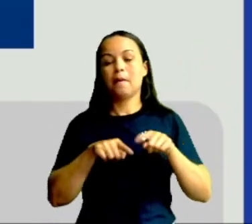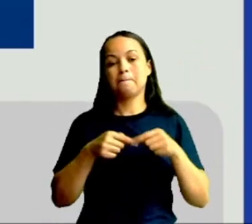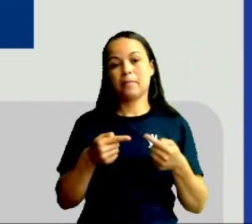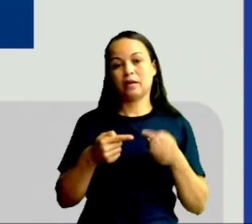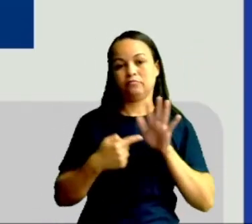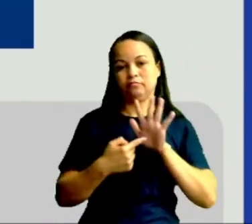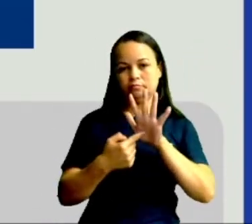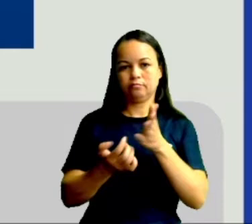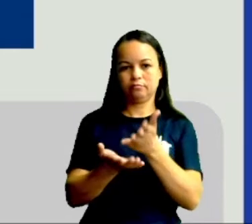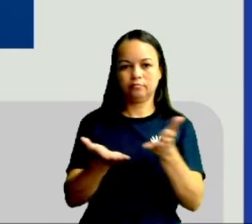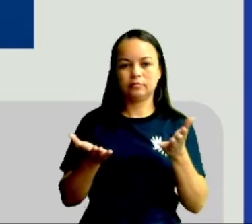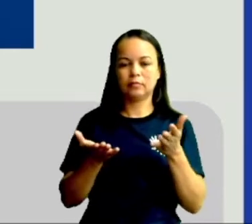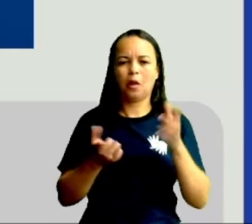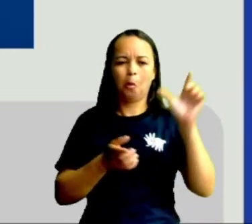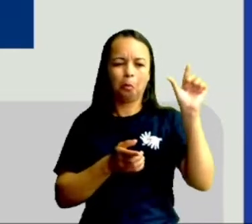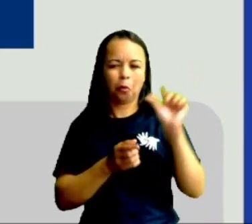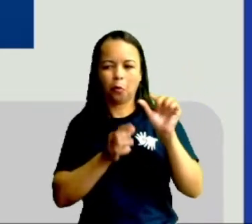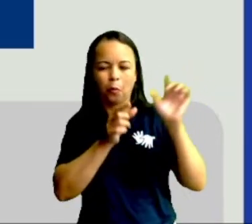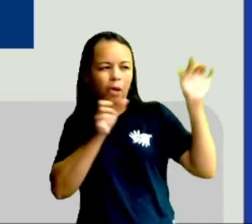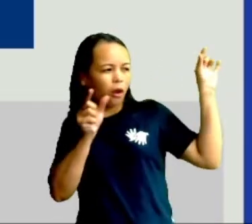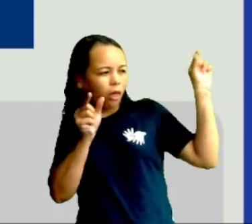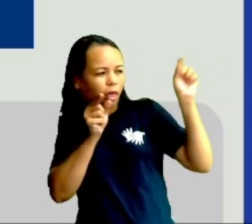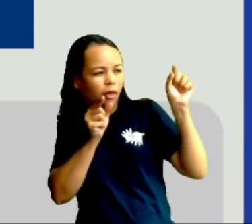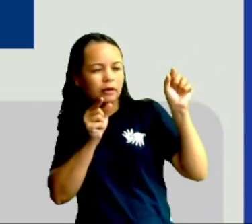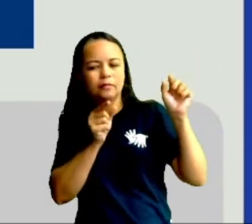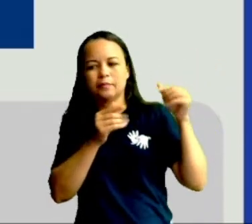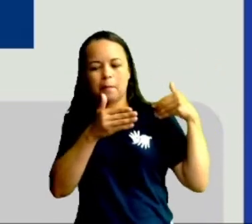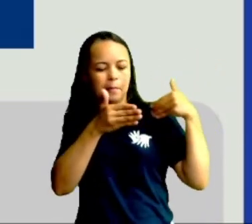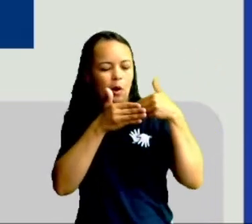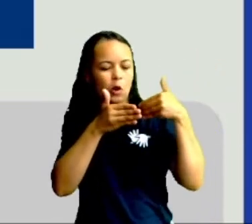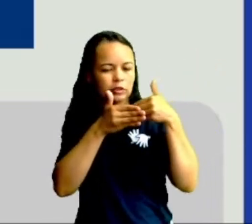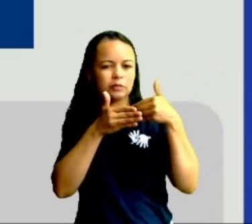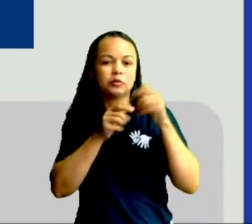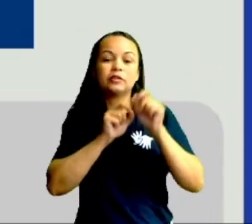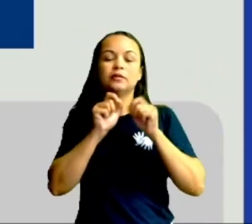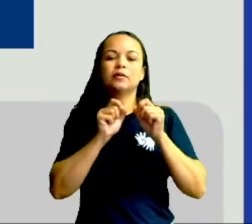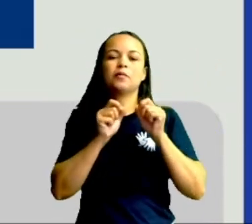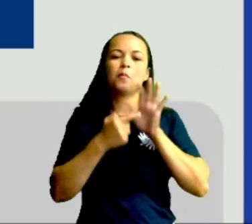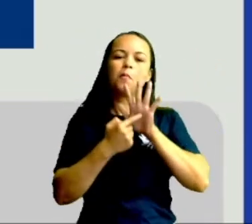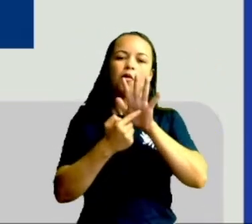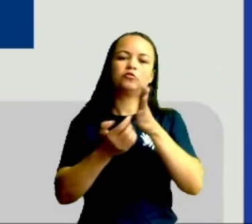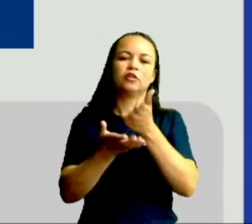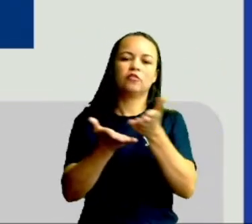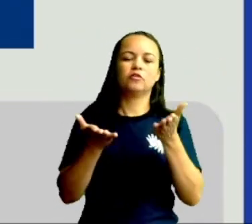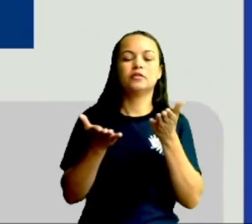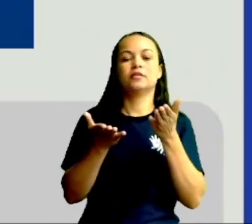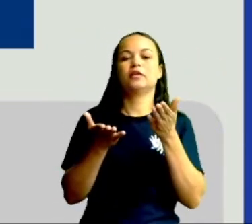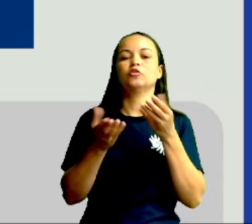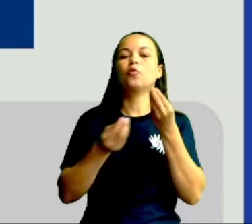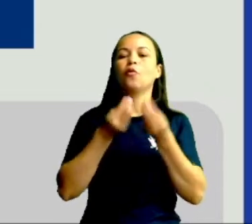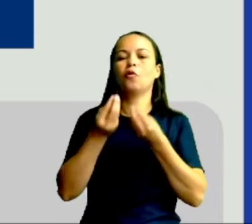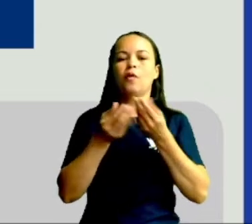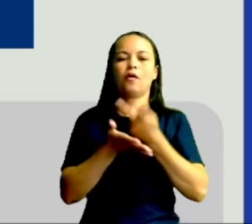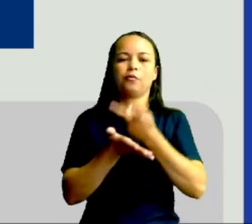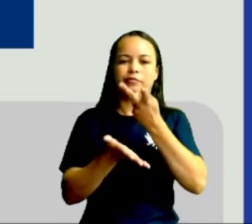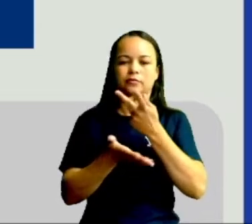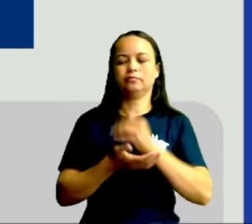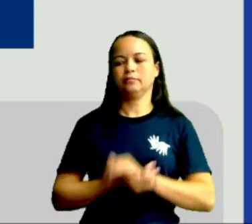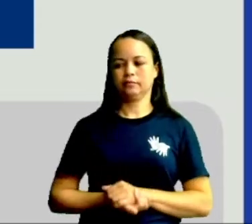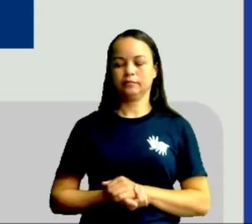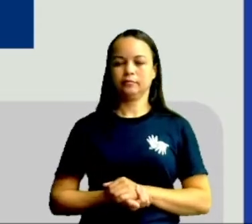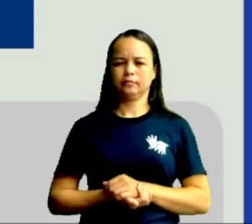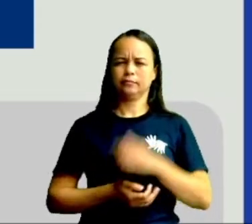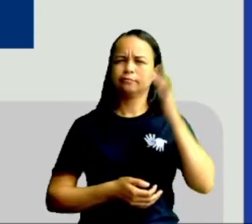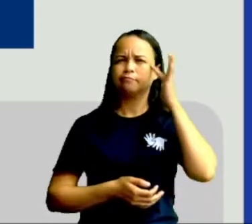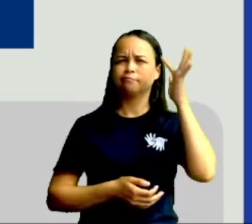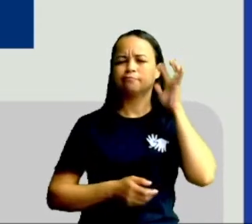vamos apresentar um pouco menor e mais perto, para que eu possa te mostrar como funciona o efeito. Imagine